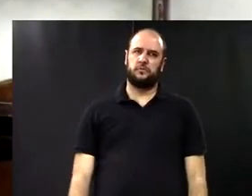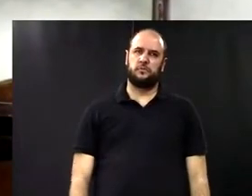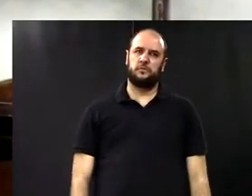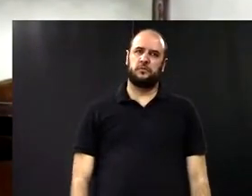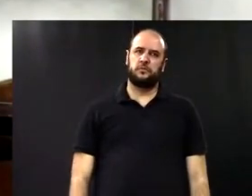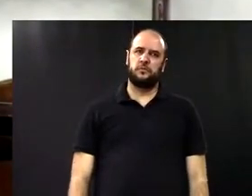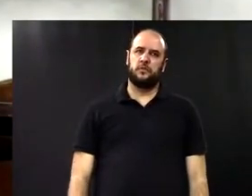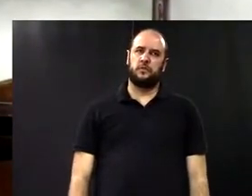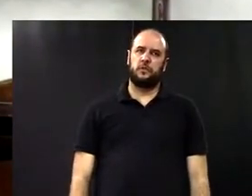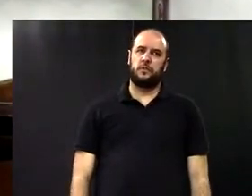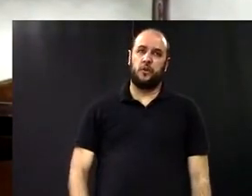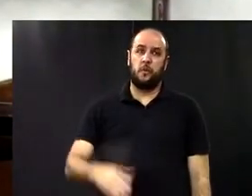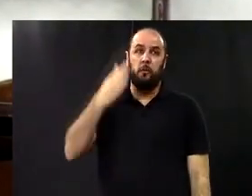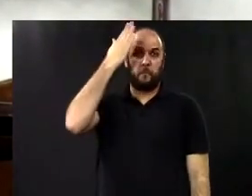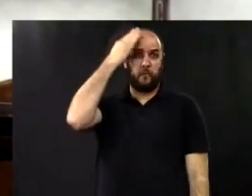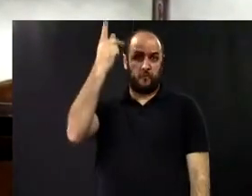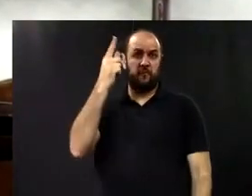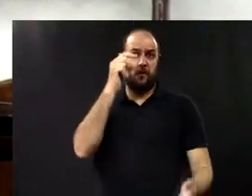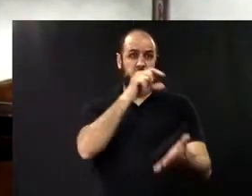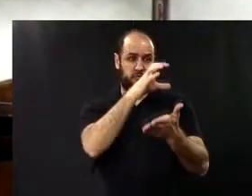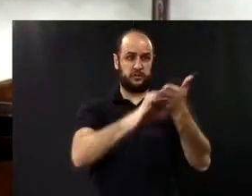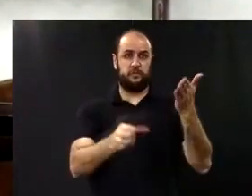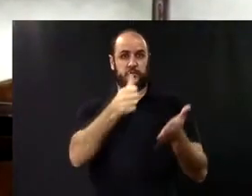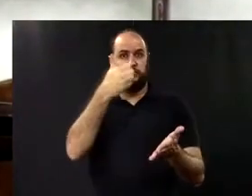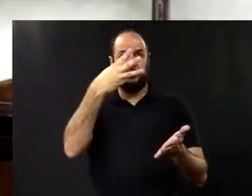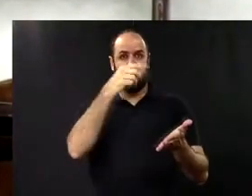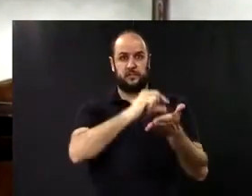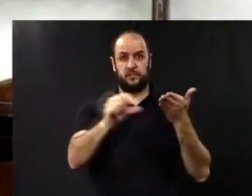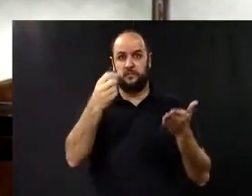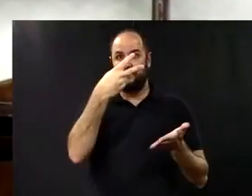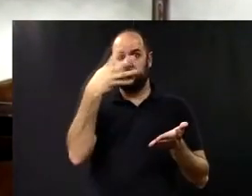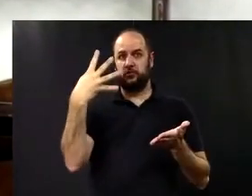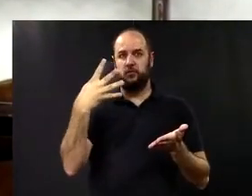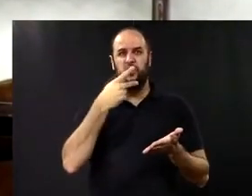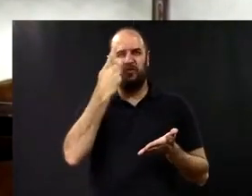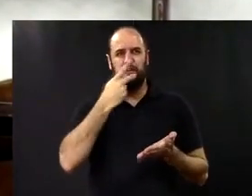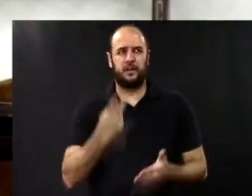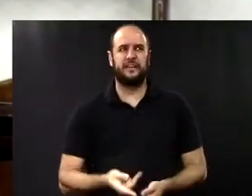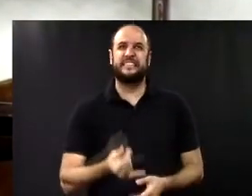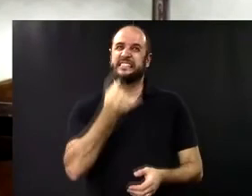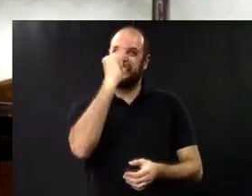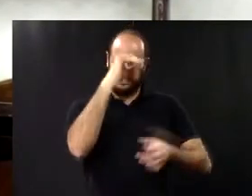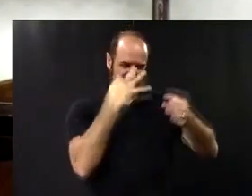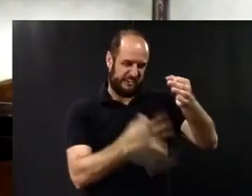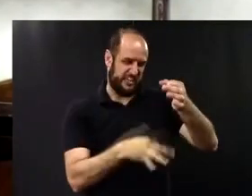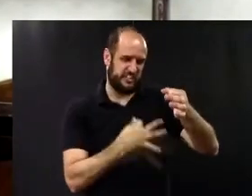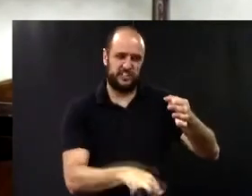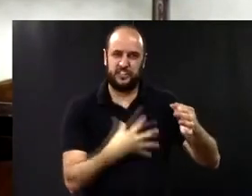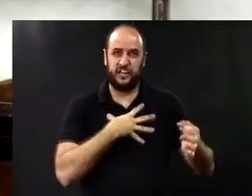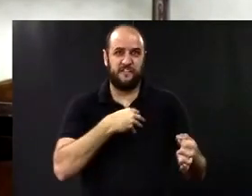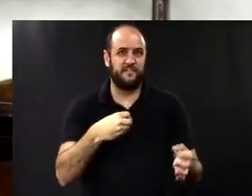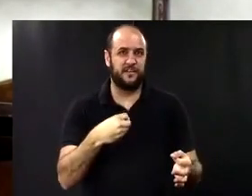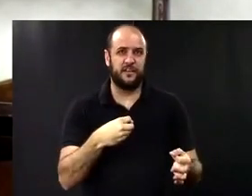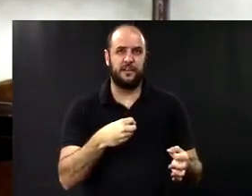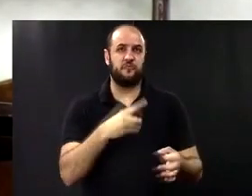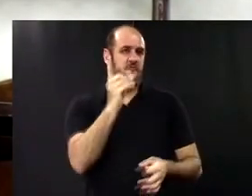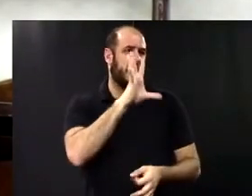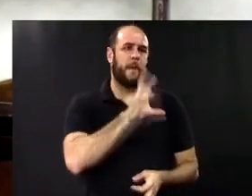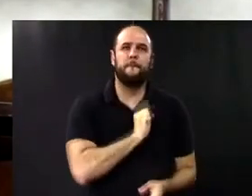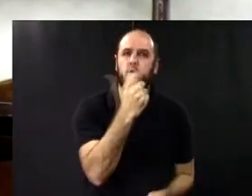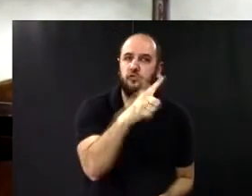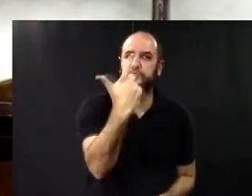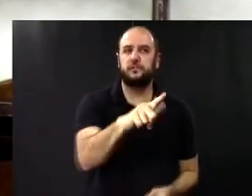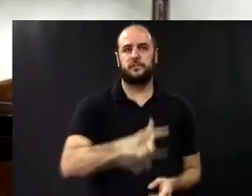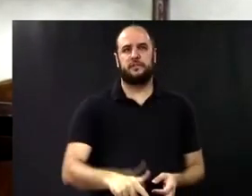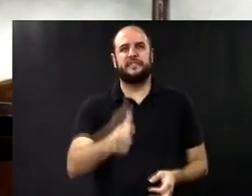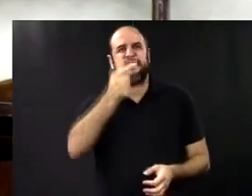Sabe o que Provérbios 13, versículo 24 diz para nós? Quem se nega a castigar seu filho não o ama. Quem